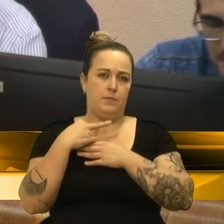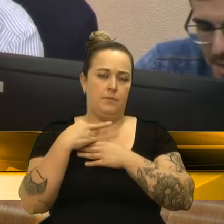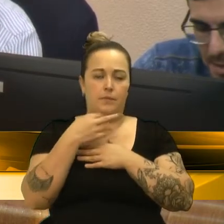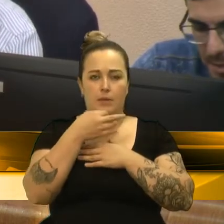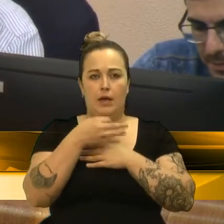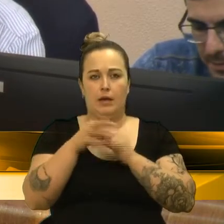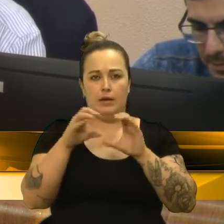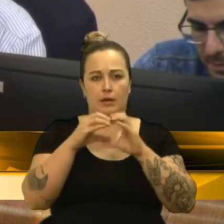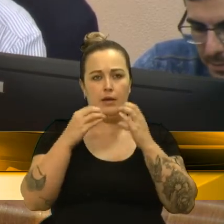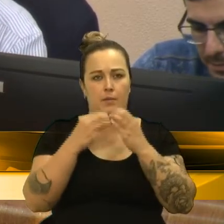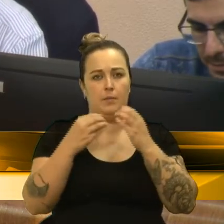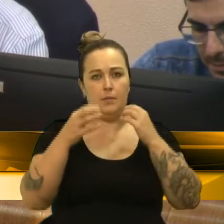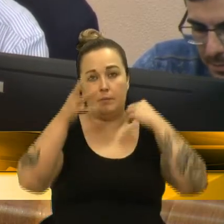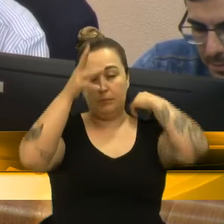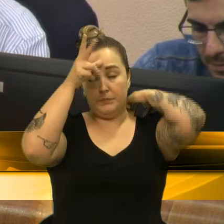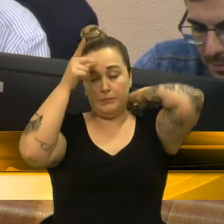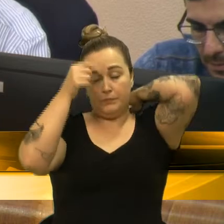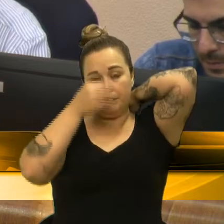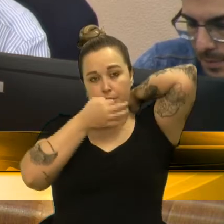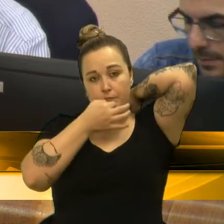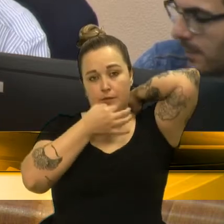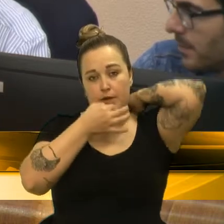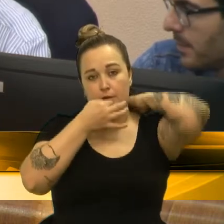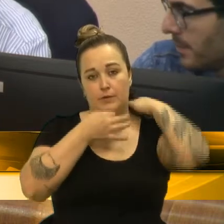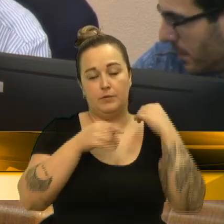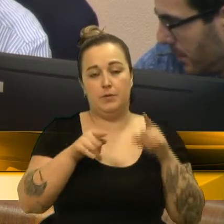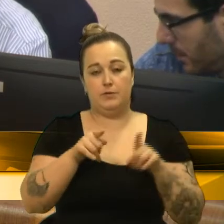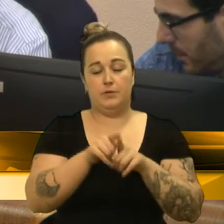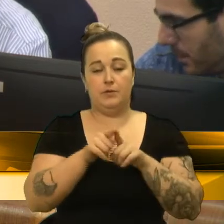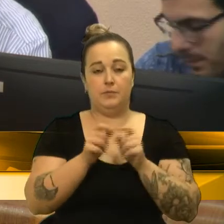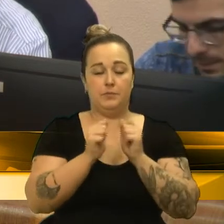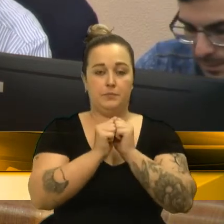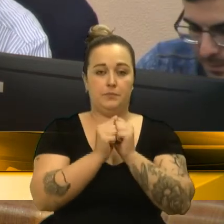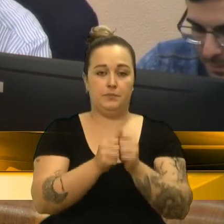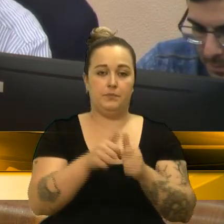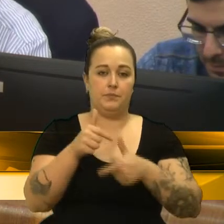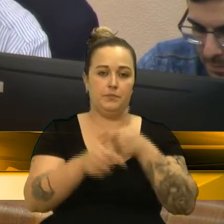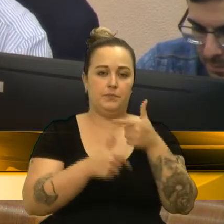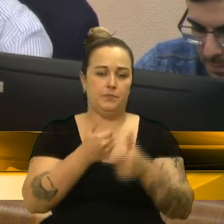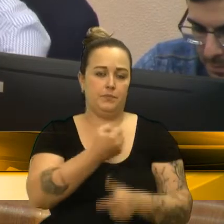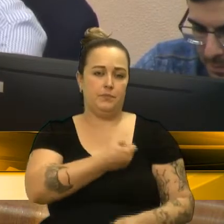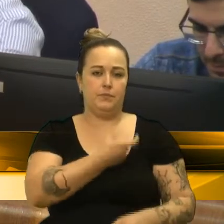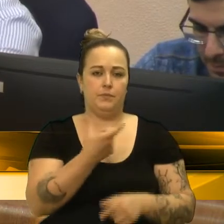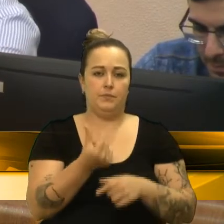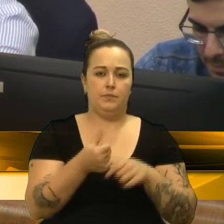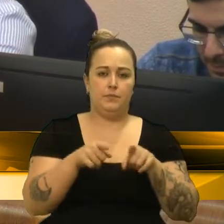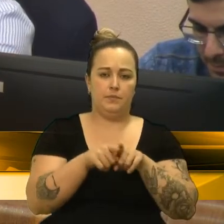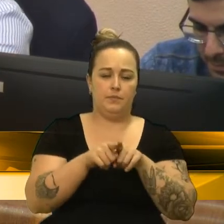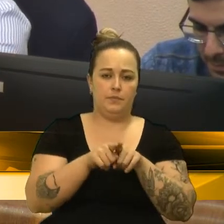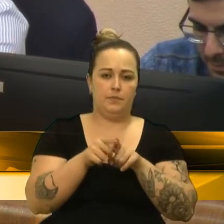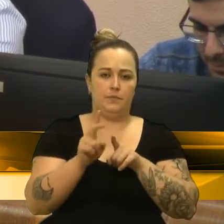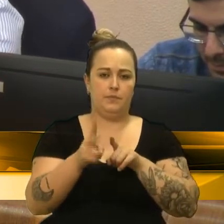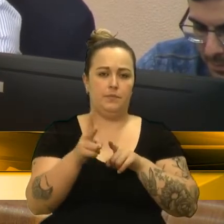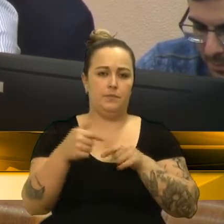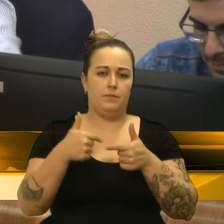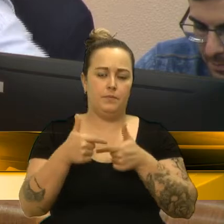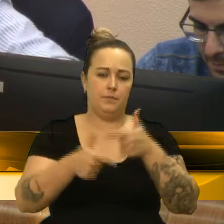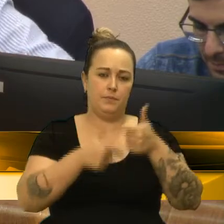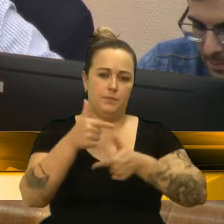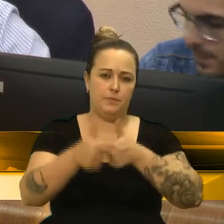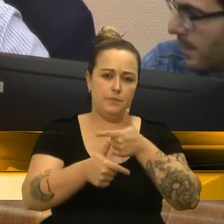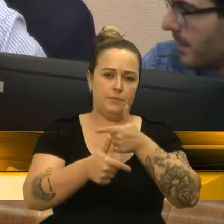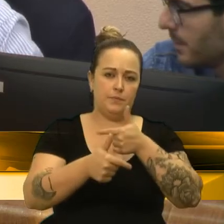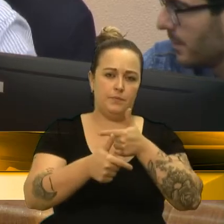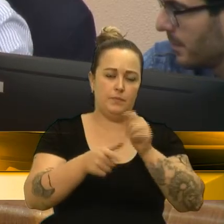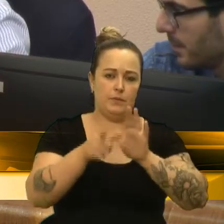do Sul. O regimento interno referido na seção 6, que disciplina os trabalhos das comissões permanentes, preceitua em seu